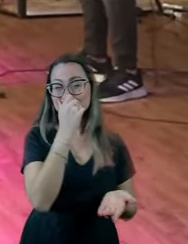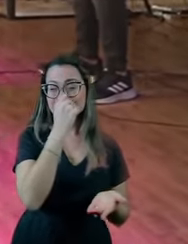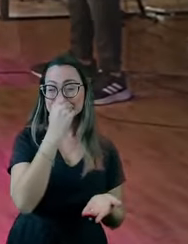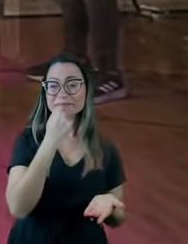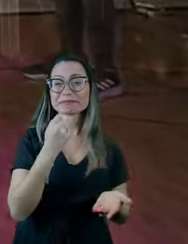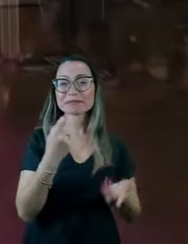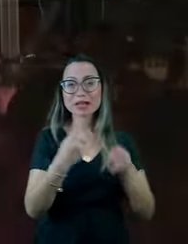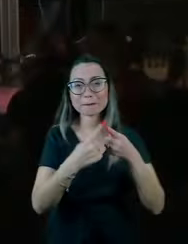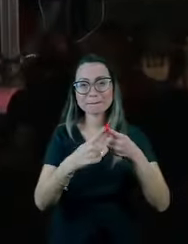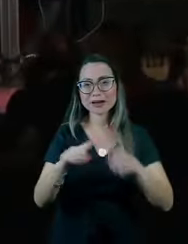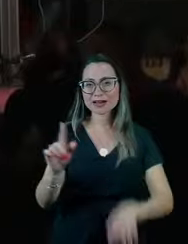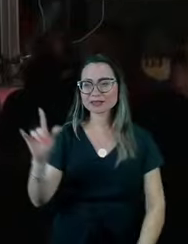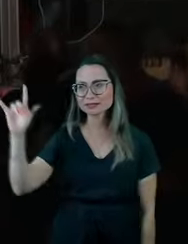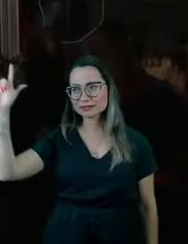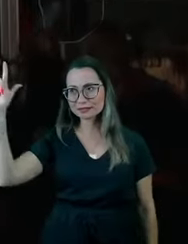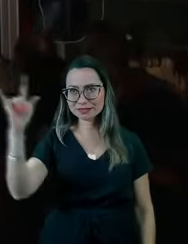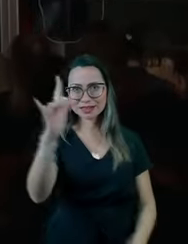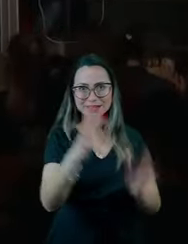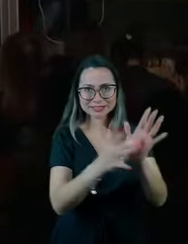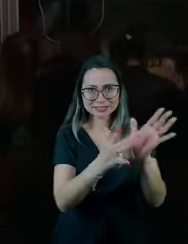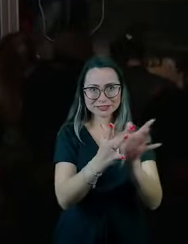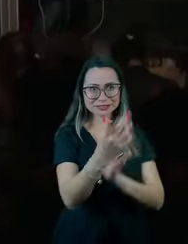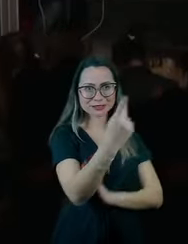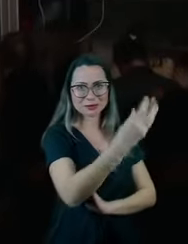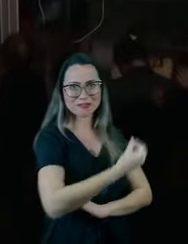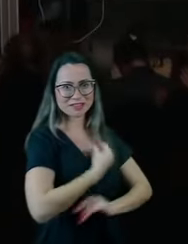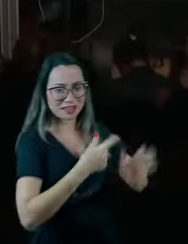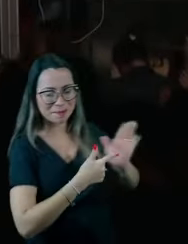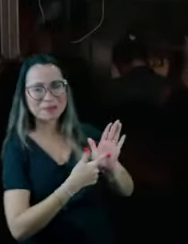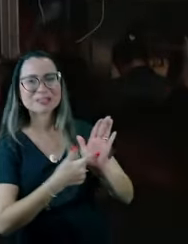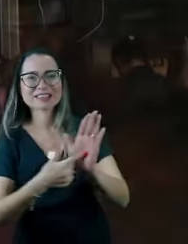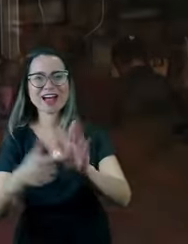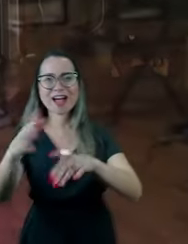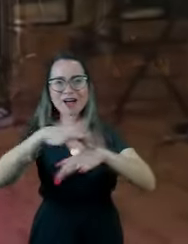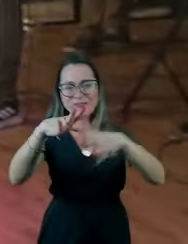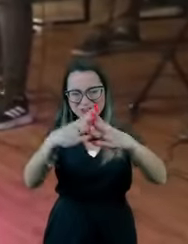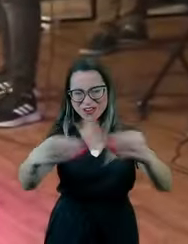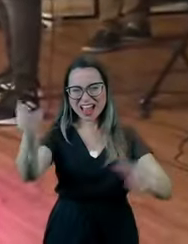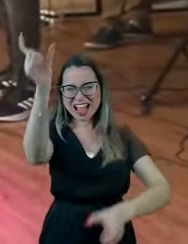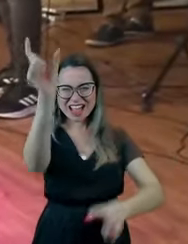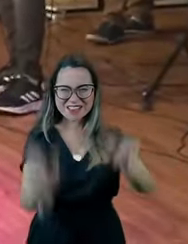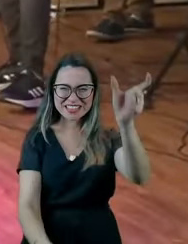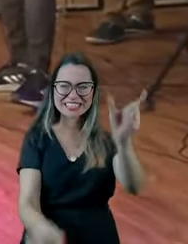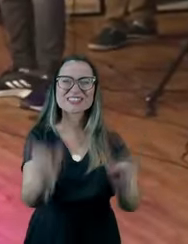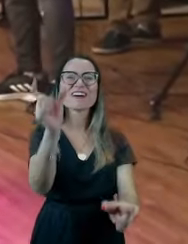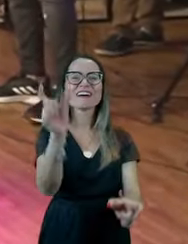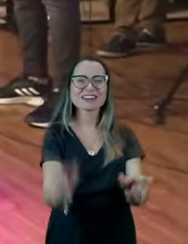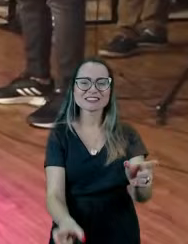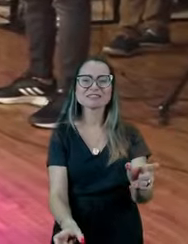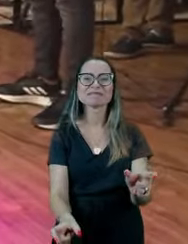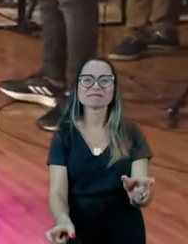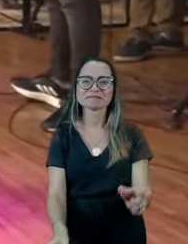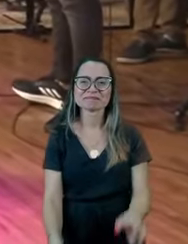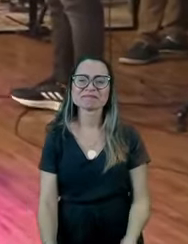o amor de Jesus através da sua vida vai curar essas pessoas.